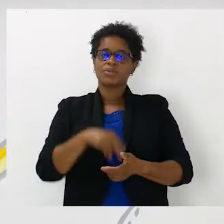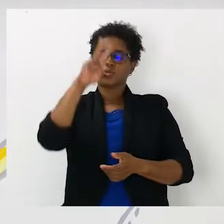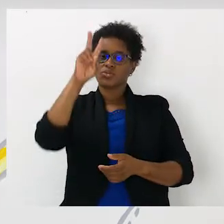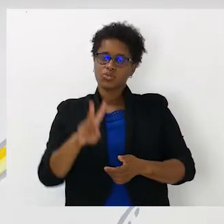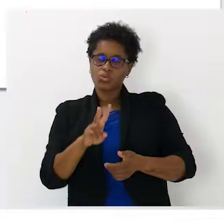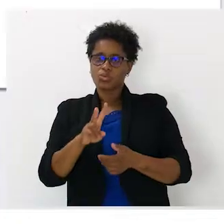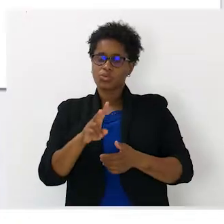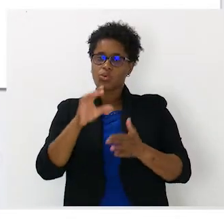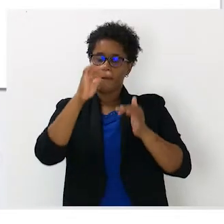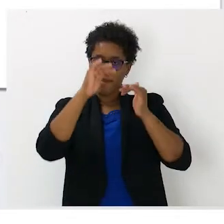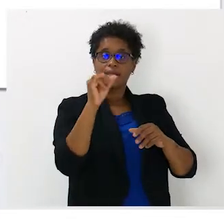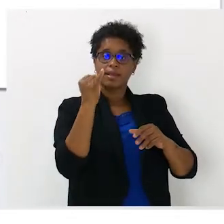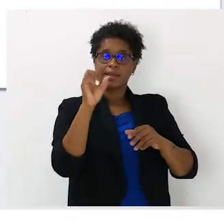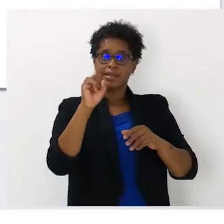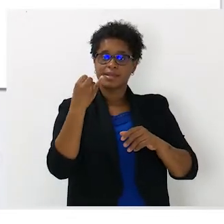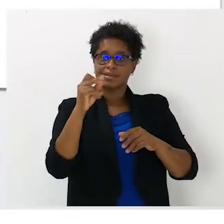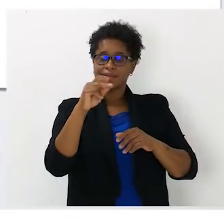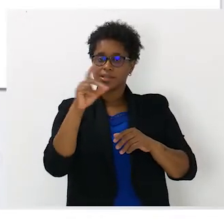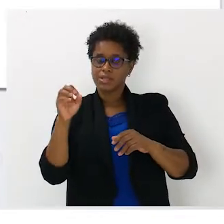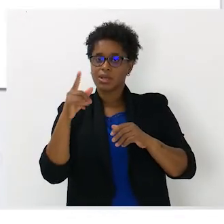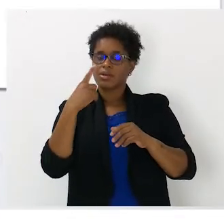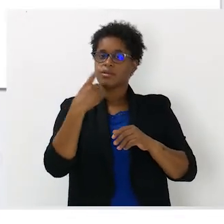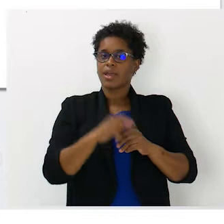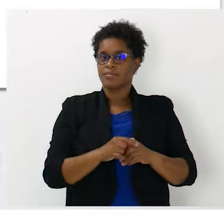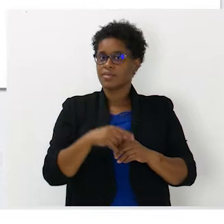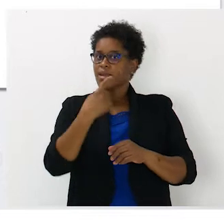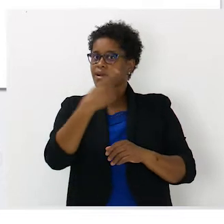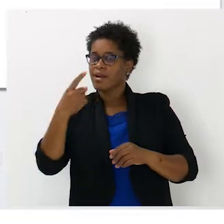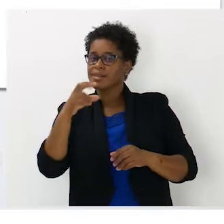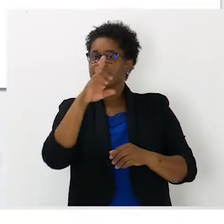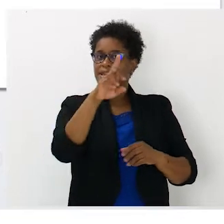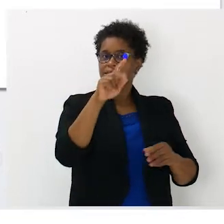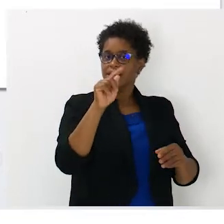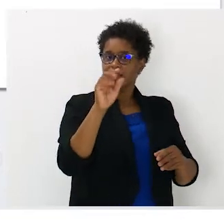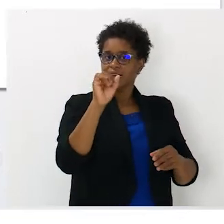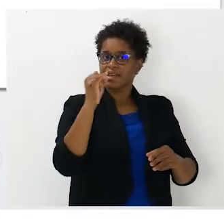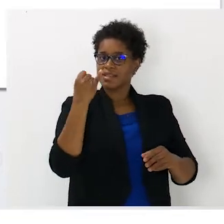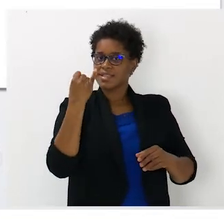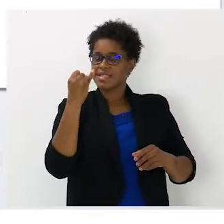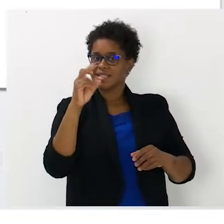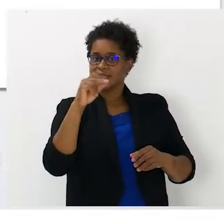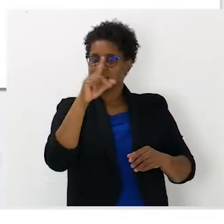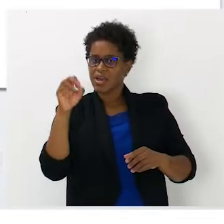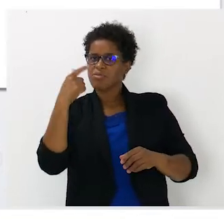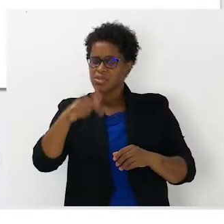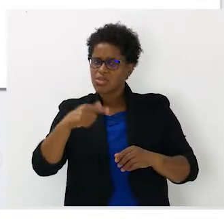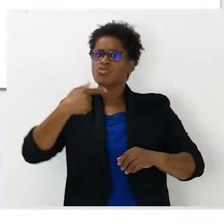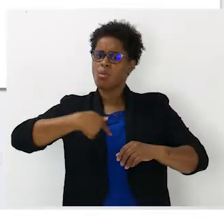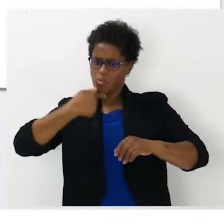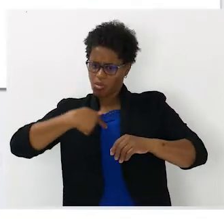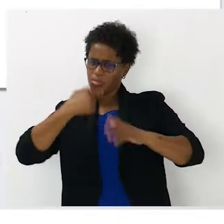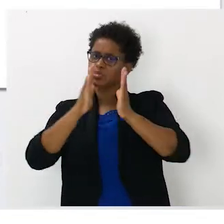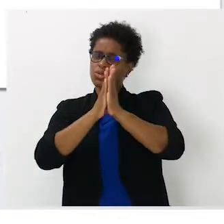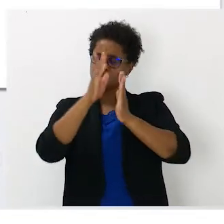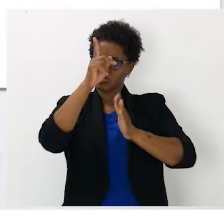parágrafo, temos: cada região tinha os seus próprios deuses,